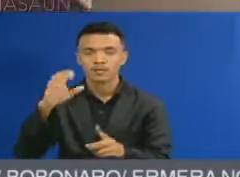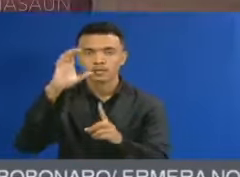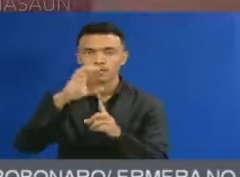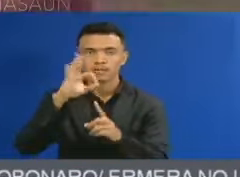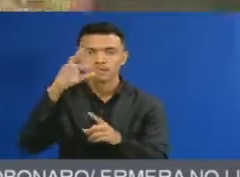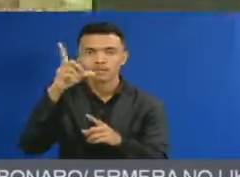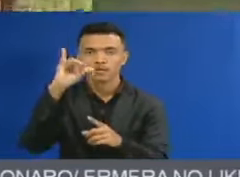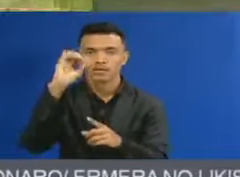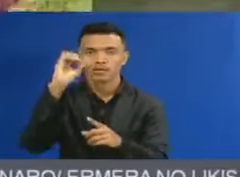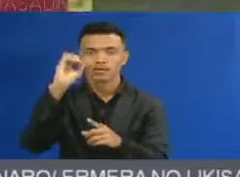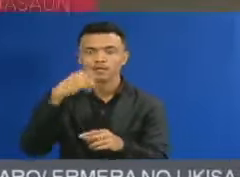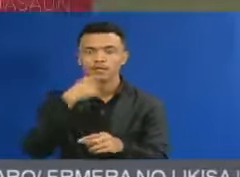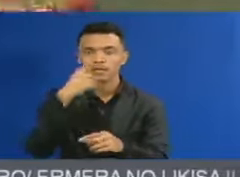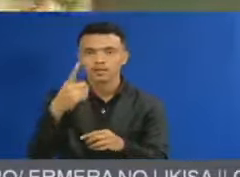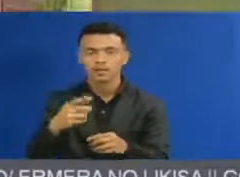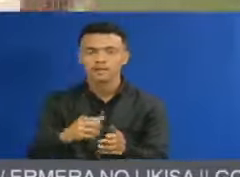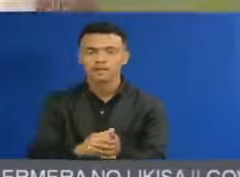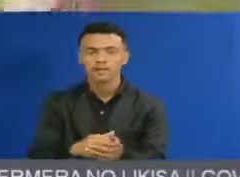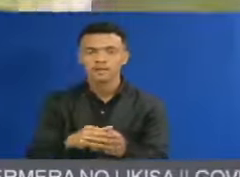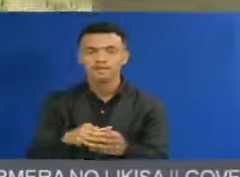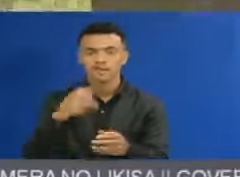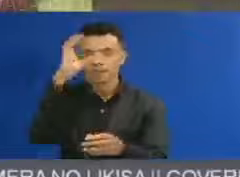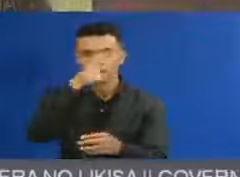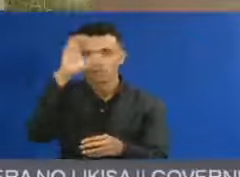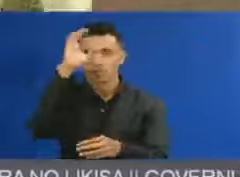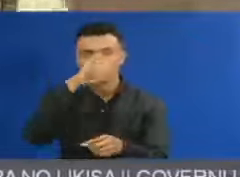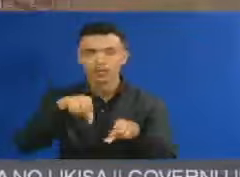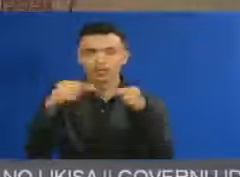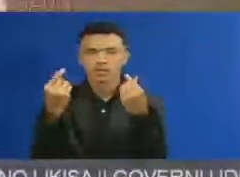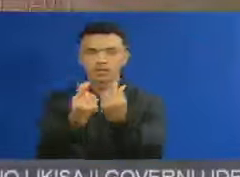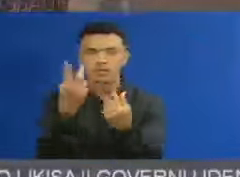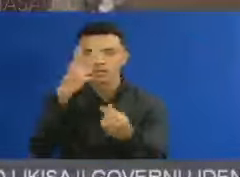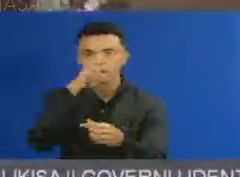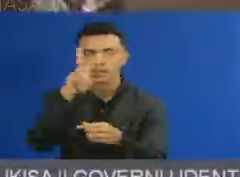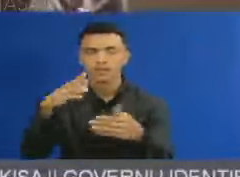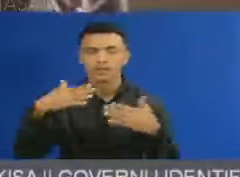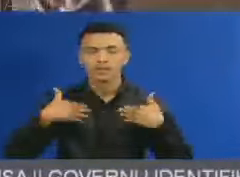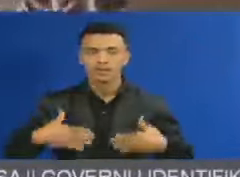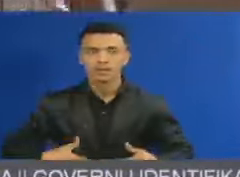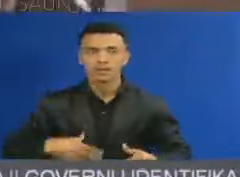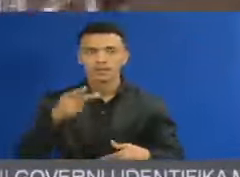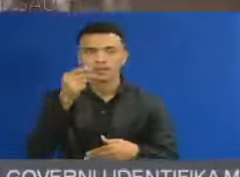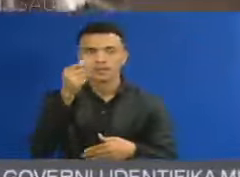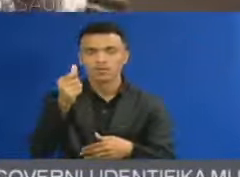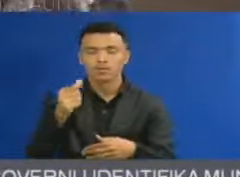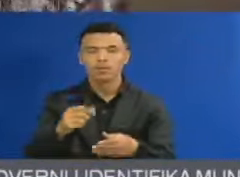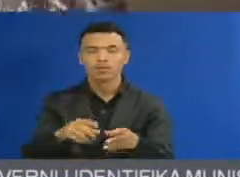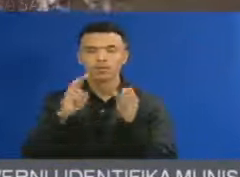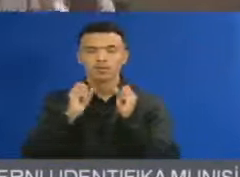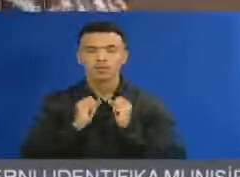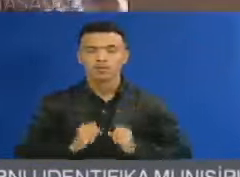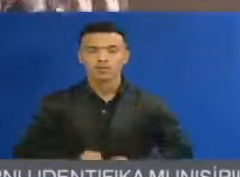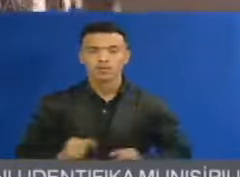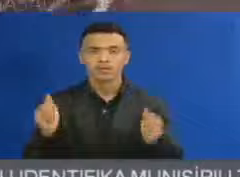Flávio dos Santos Mendes, relata. Durante busca, a equipa consegue retandet matebian e isin rohan balun, roupa laran,